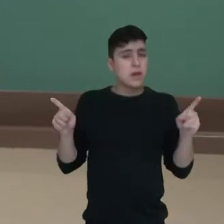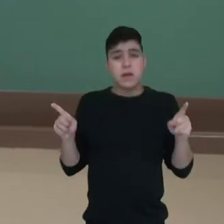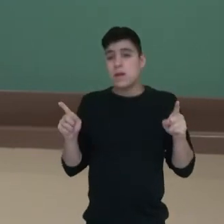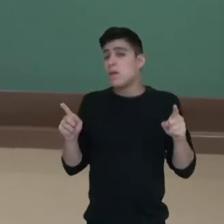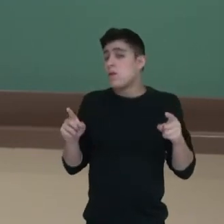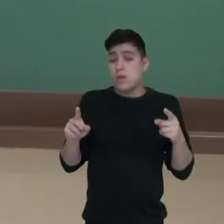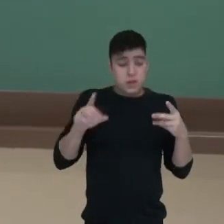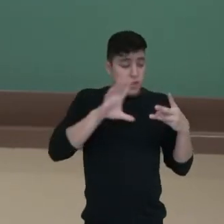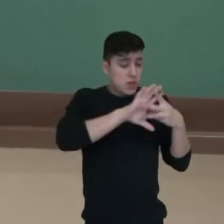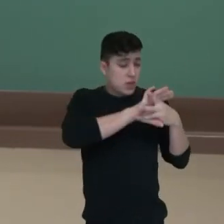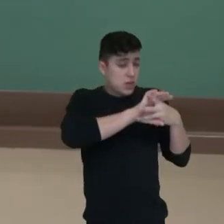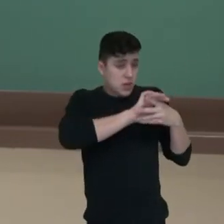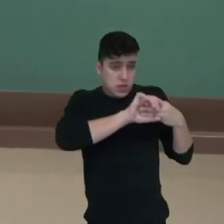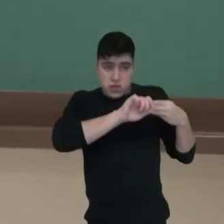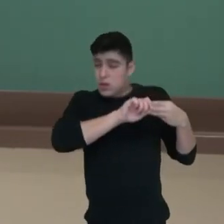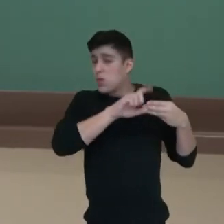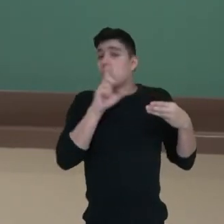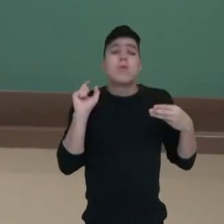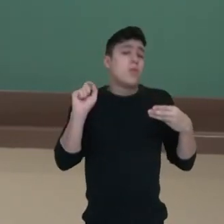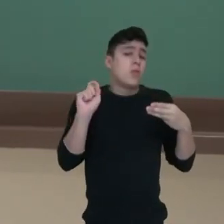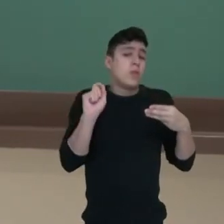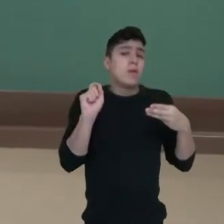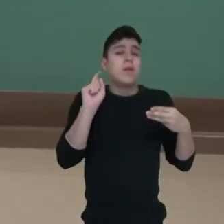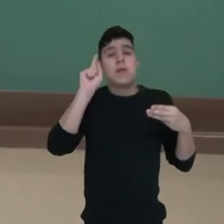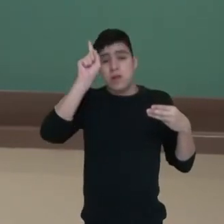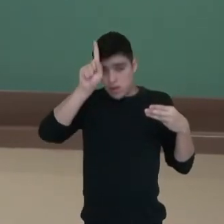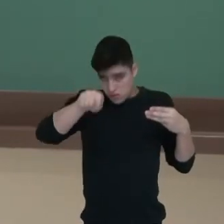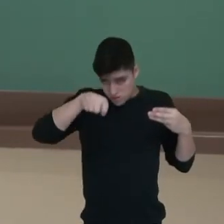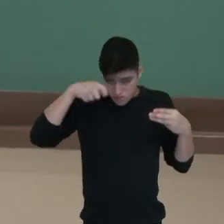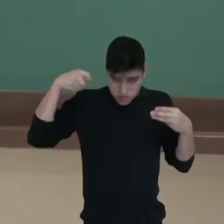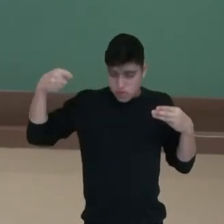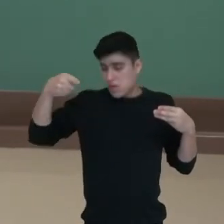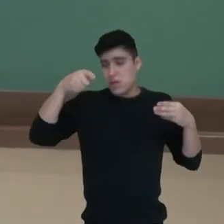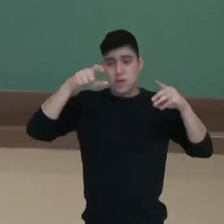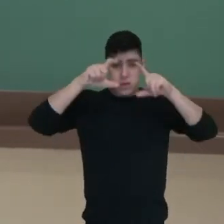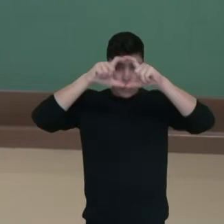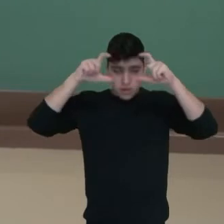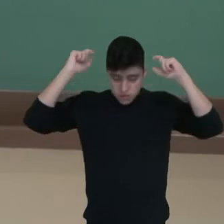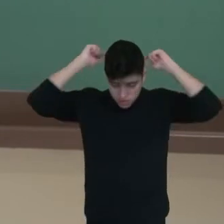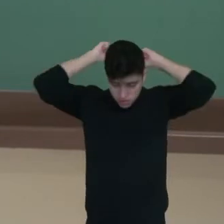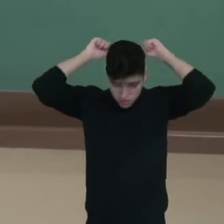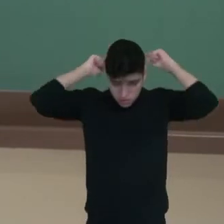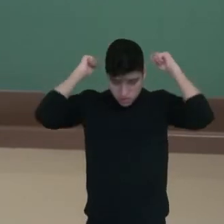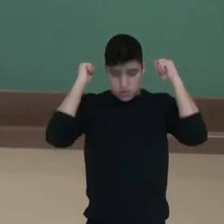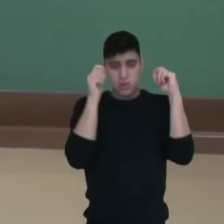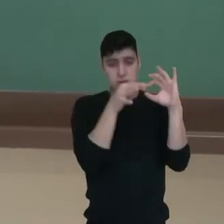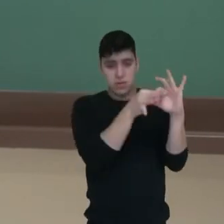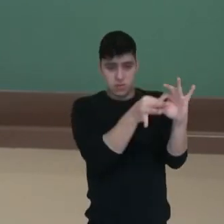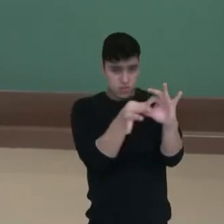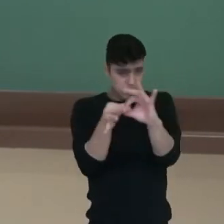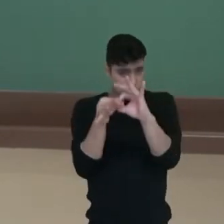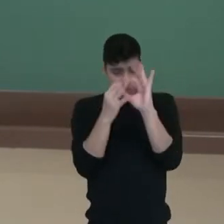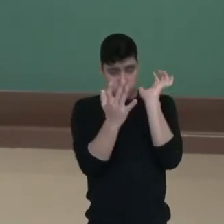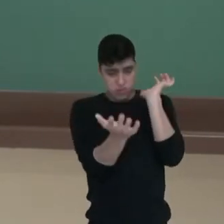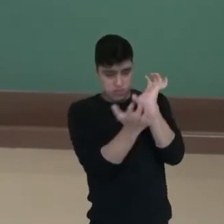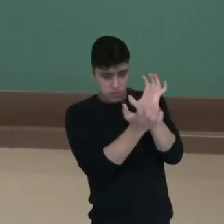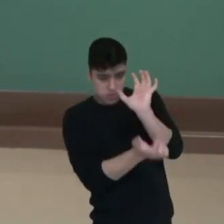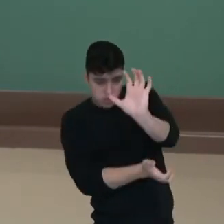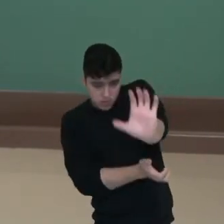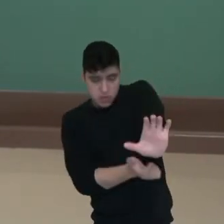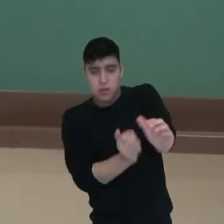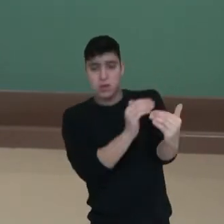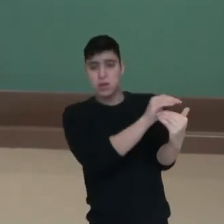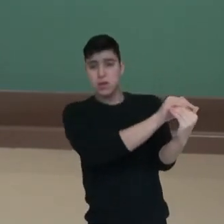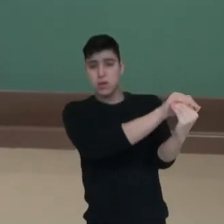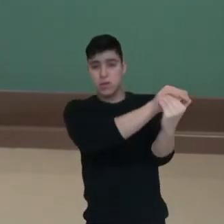as Paralimpíadas, essas três classes, elas se unificam, tá? E elas se